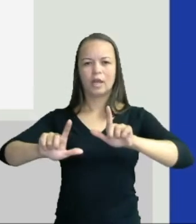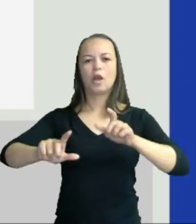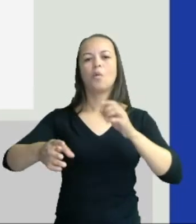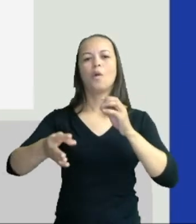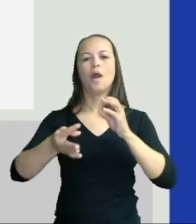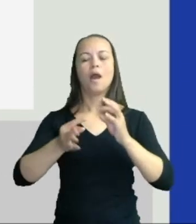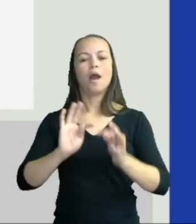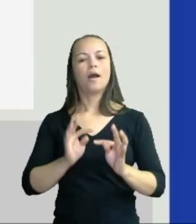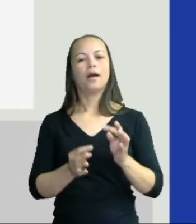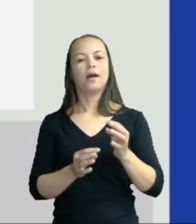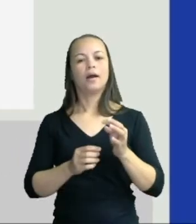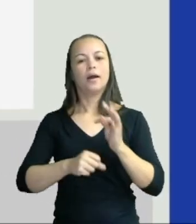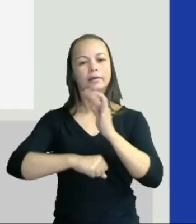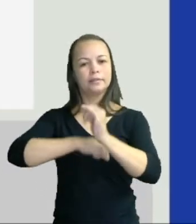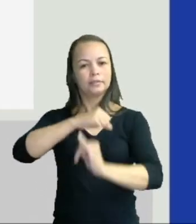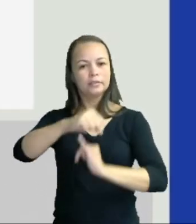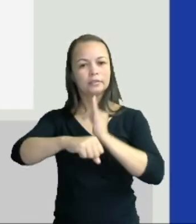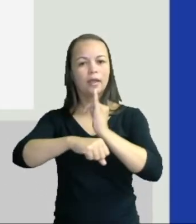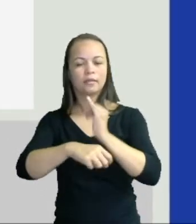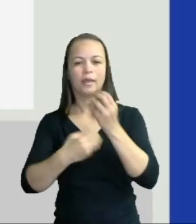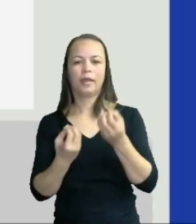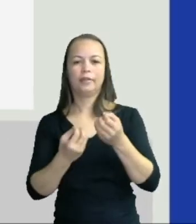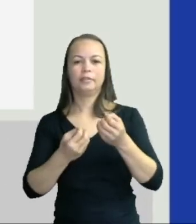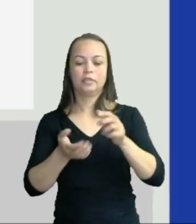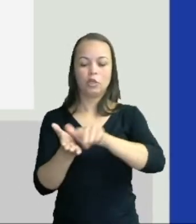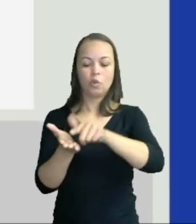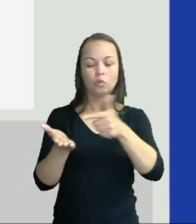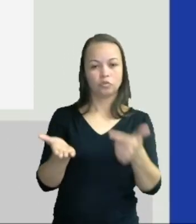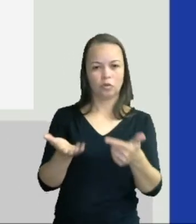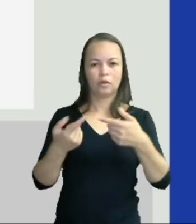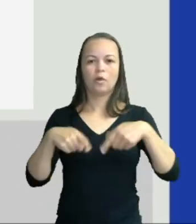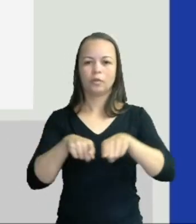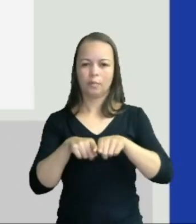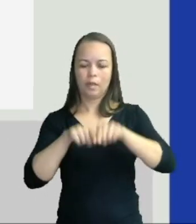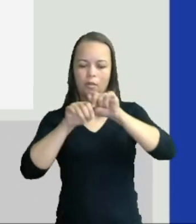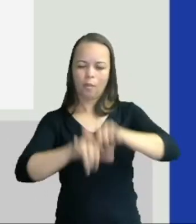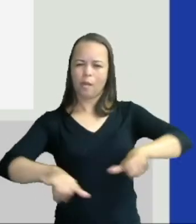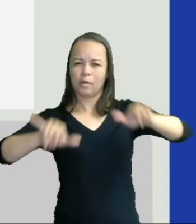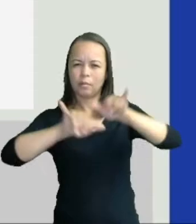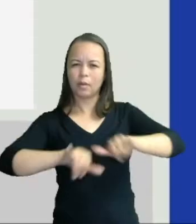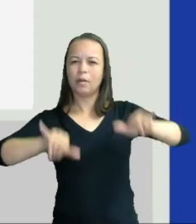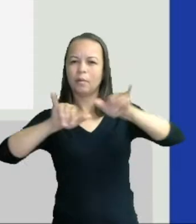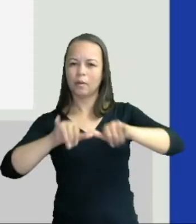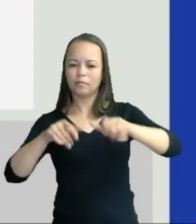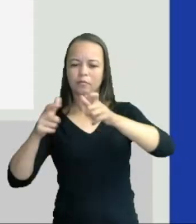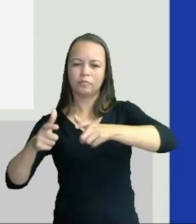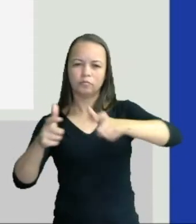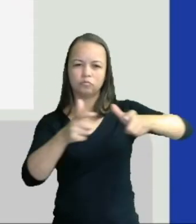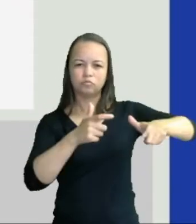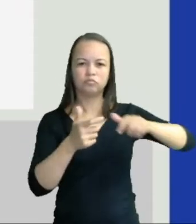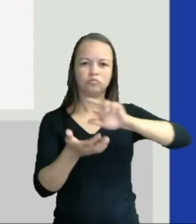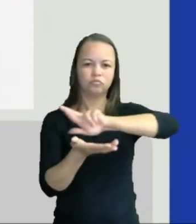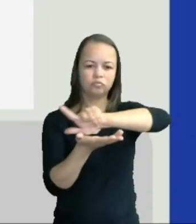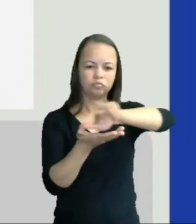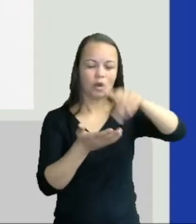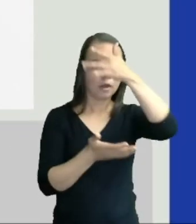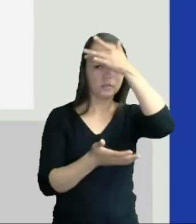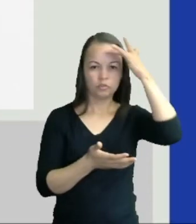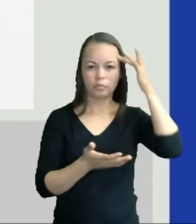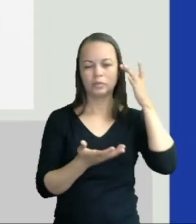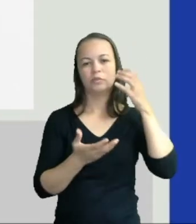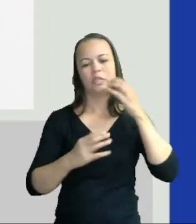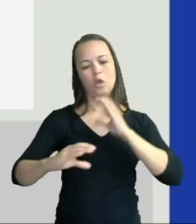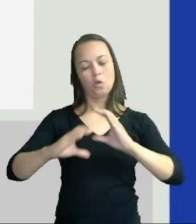Para receber e enviar mensagens, há vários meios de comunicação. As cartas, os e-mails e o telefone, por exemplo,